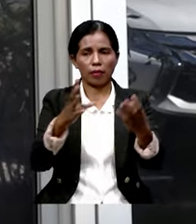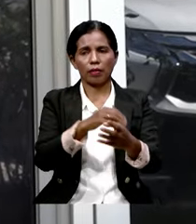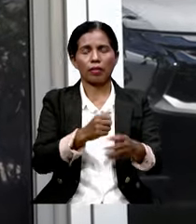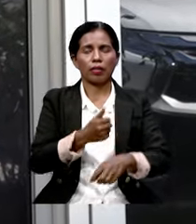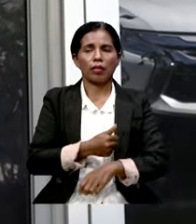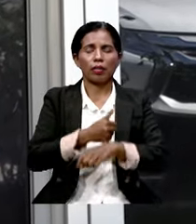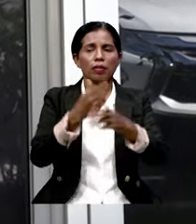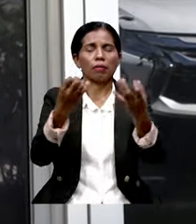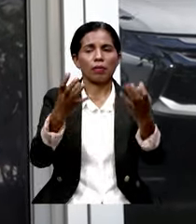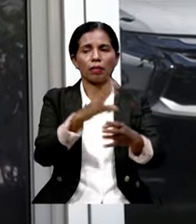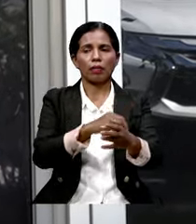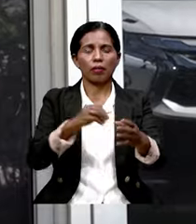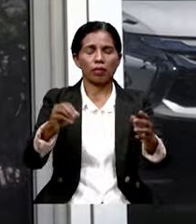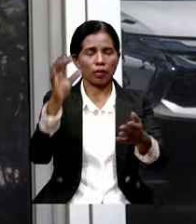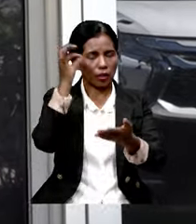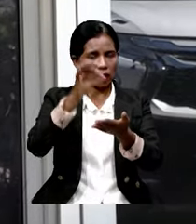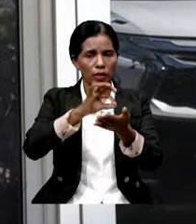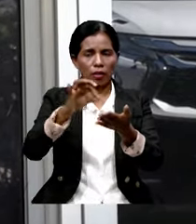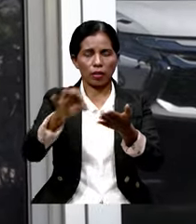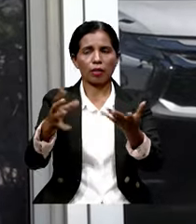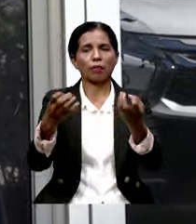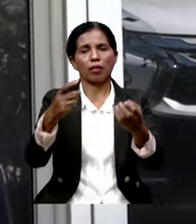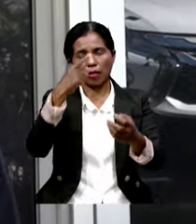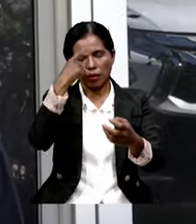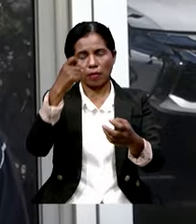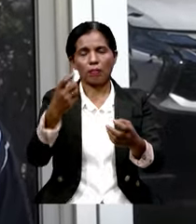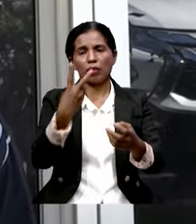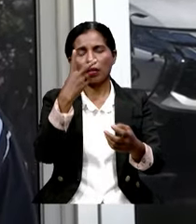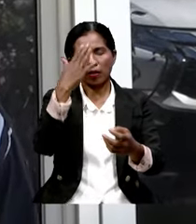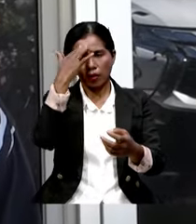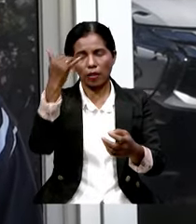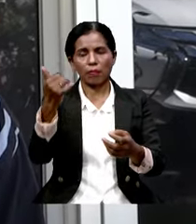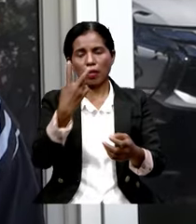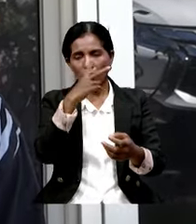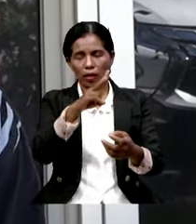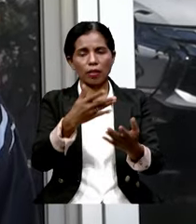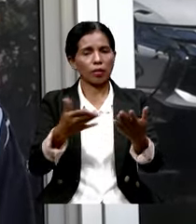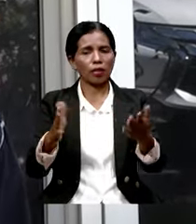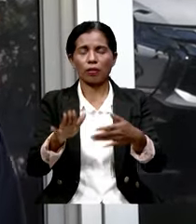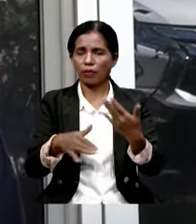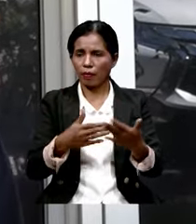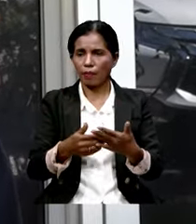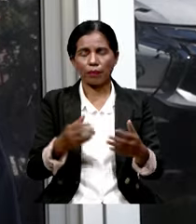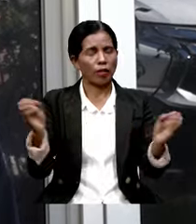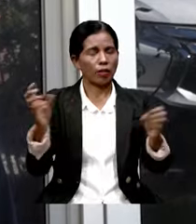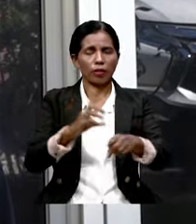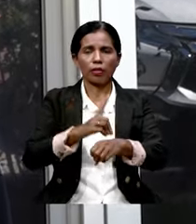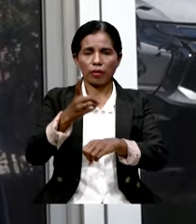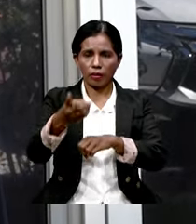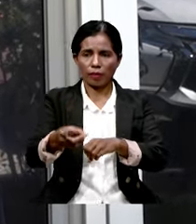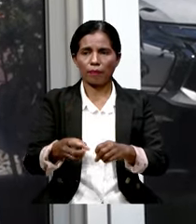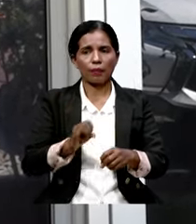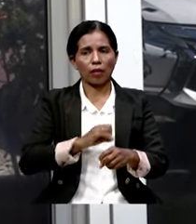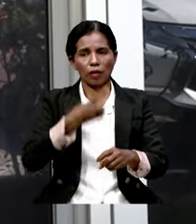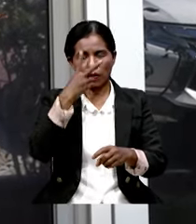assistente Barabarak, e a secretária Barabarak, também sabe que a Reca Sancira não é desastre. E a